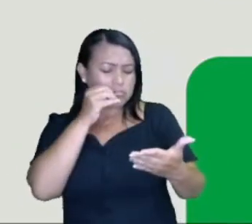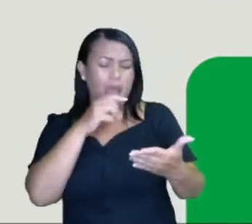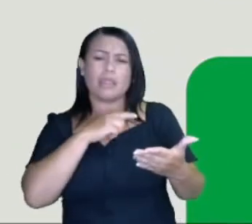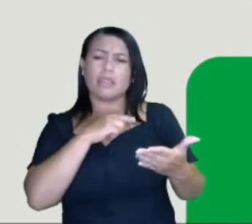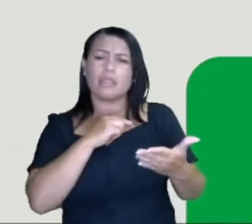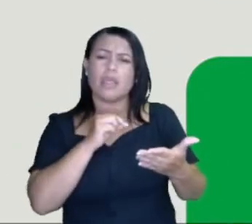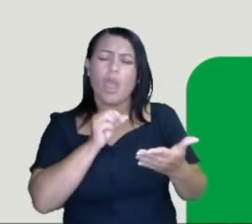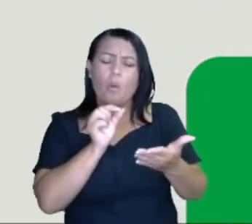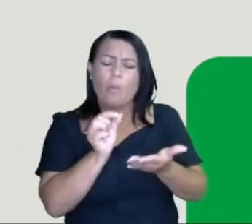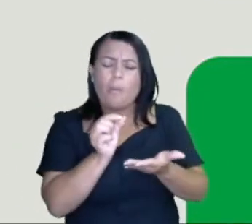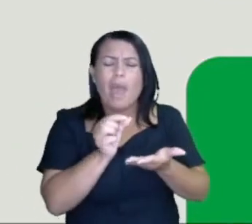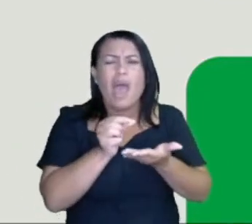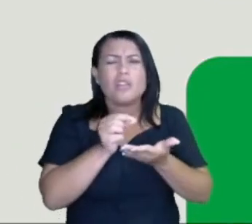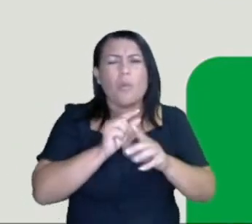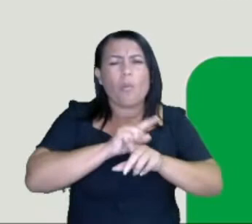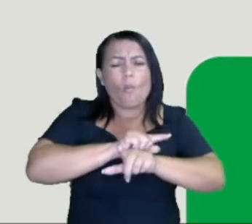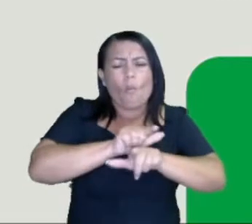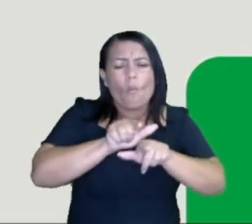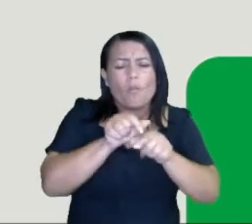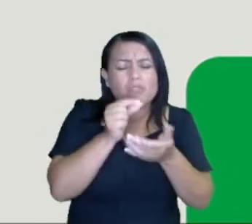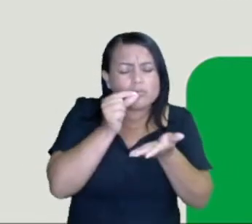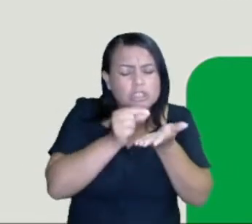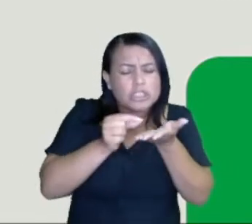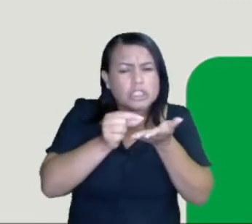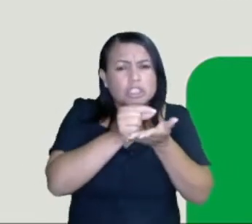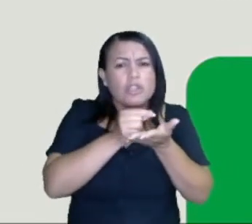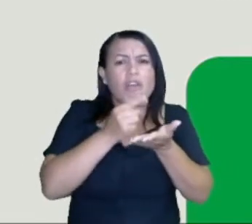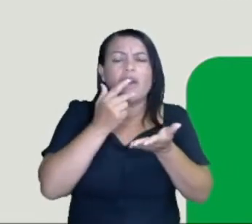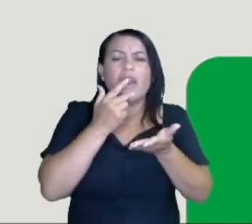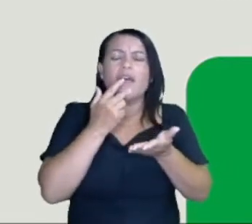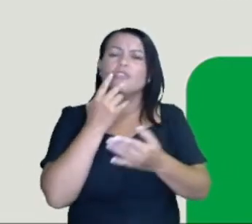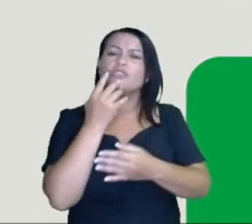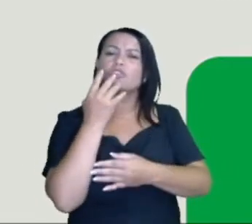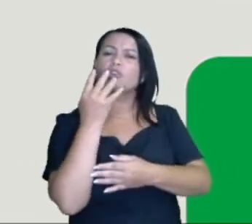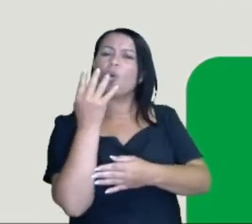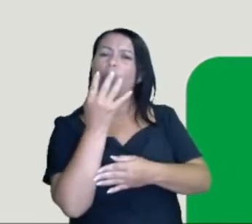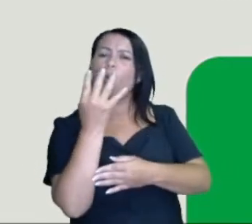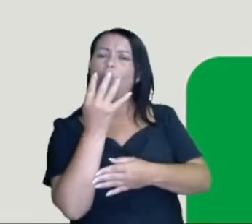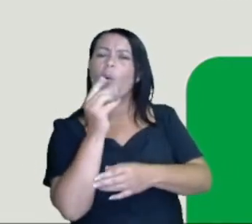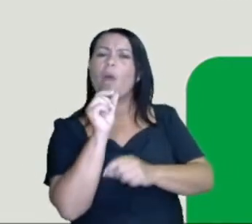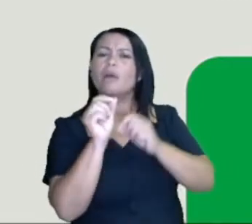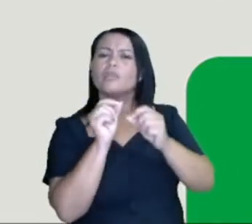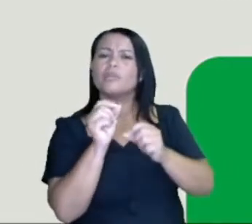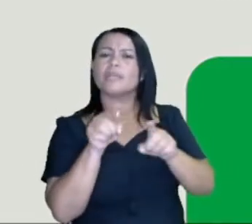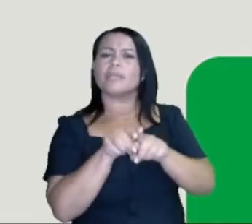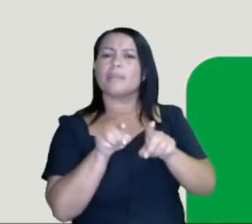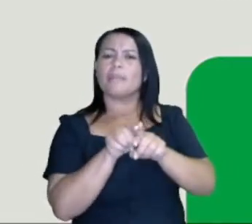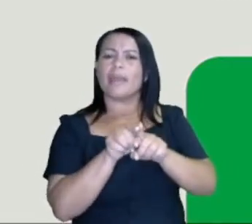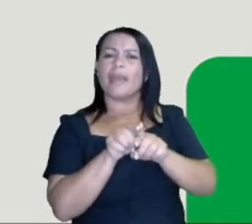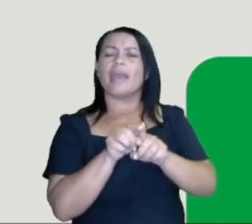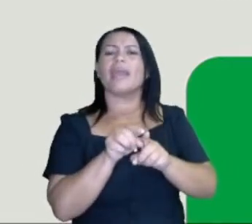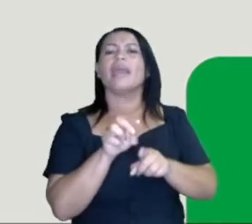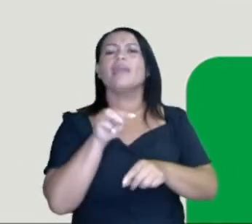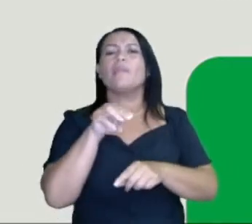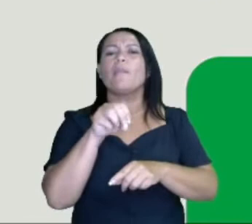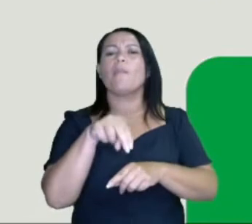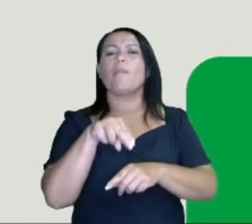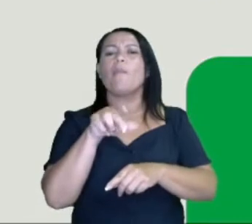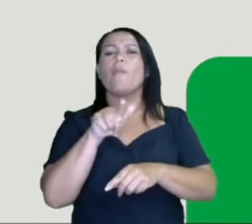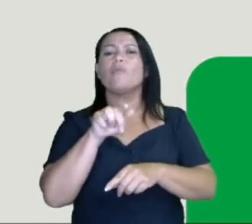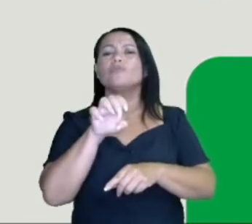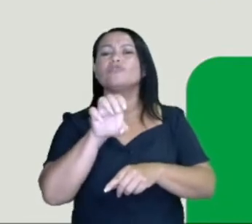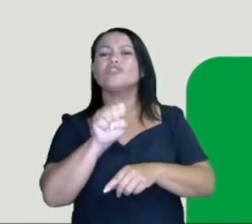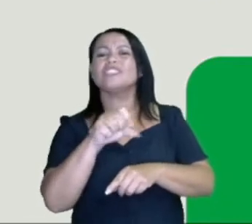esse espaço vazio aos quartos dos monges, que eram chamadas de celas. Por isso ele criou o nome célula, que